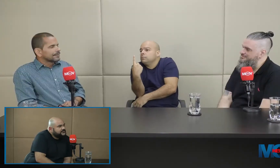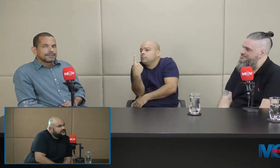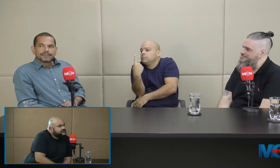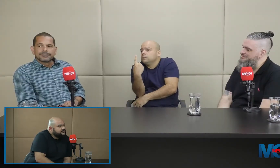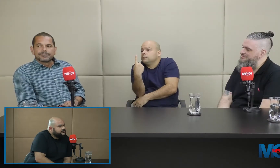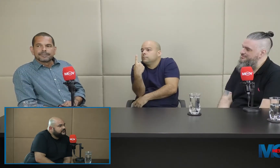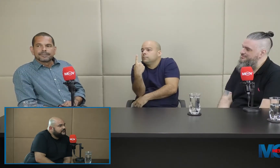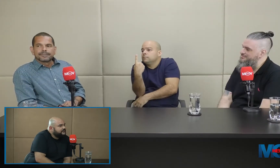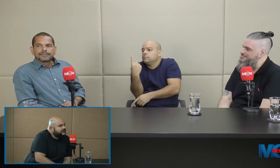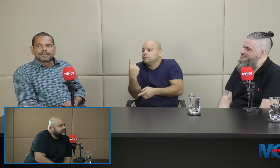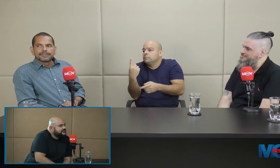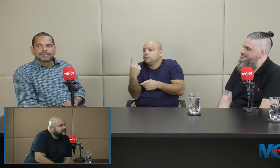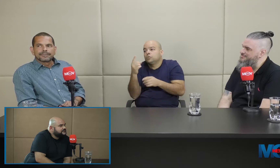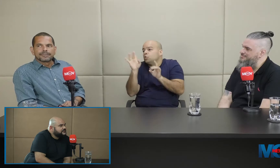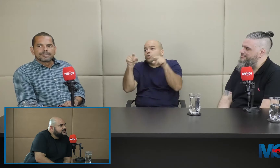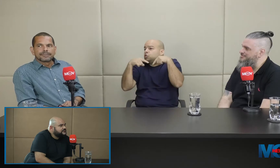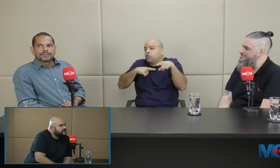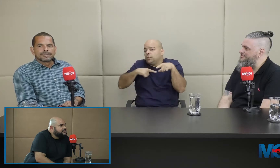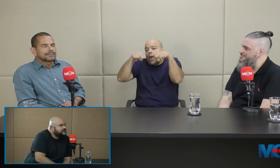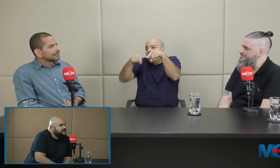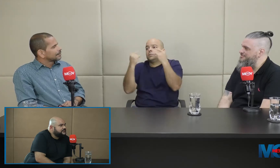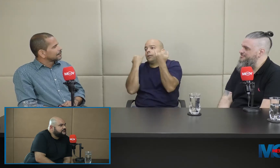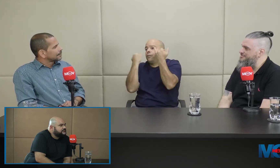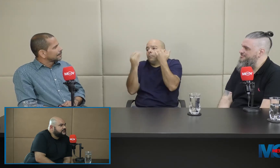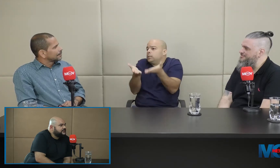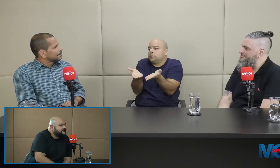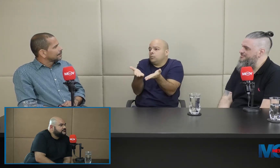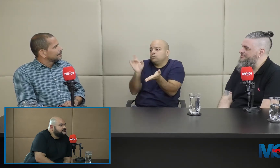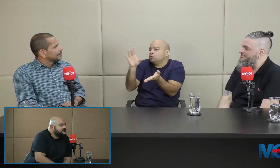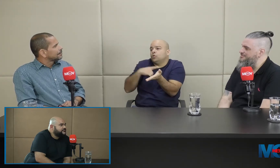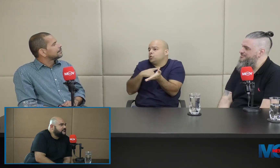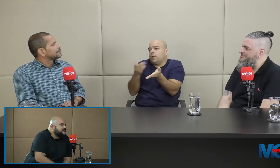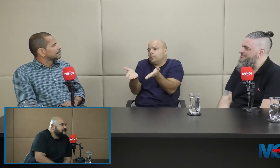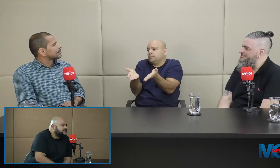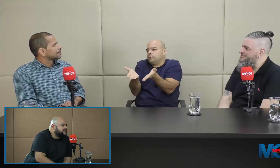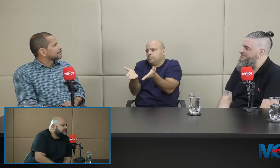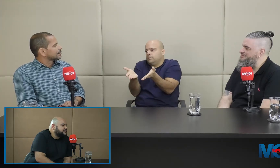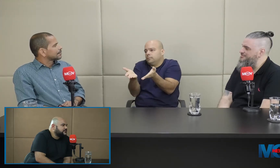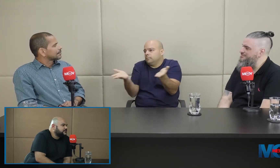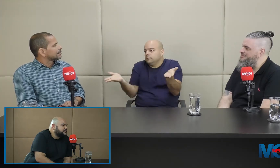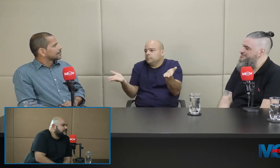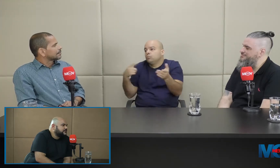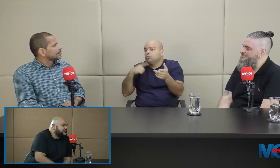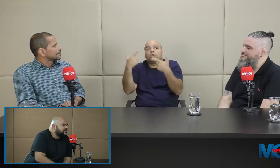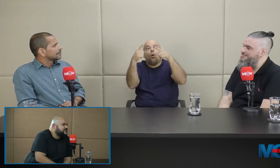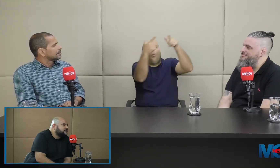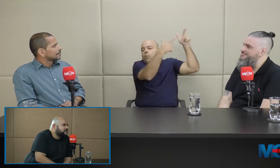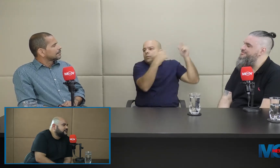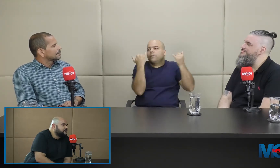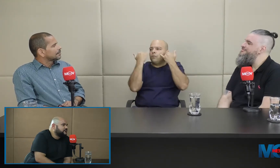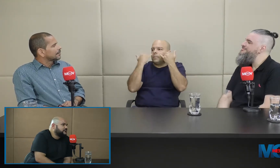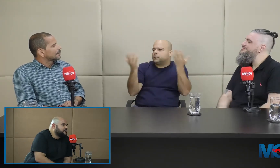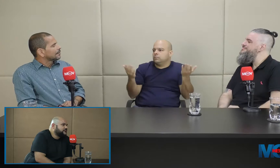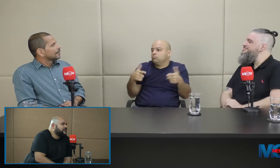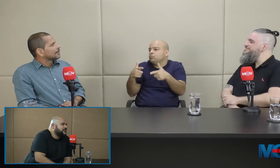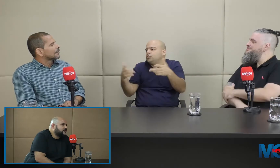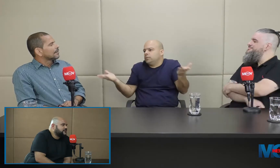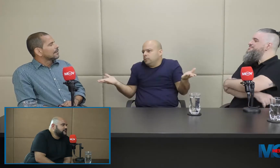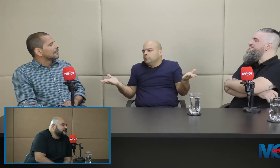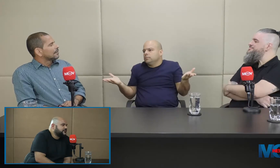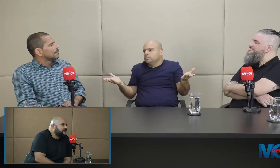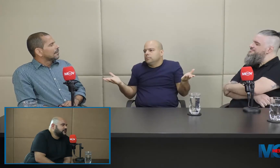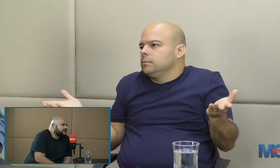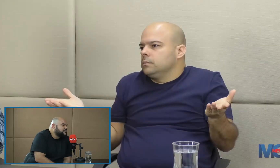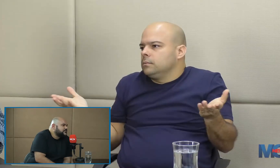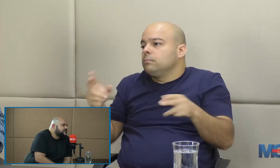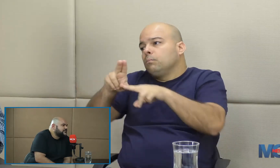Porque antes não faltava informação, quase não tinha, entendeu? Não tinha informação sobre o que é ser surdo no mundo onde